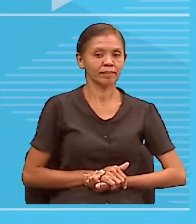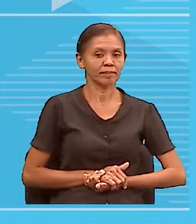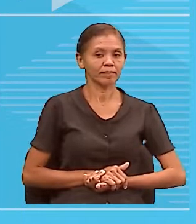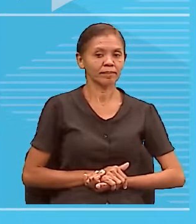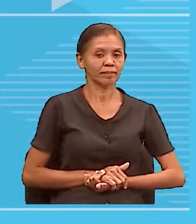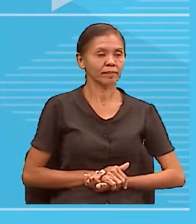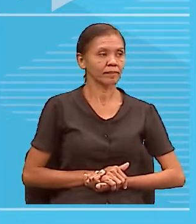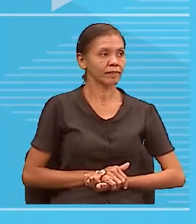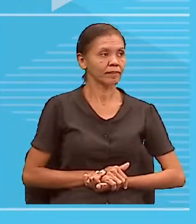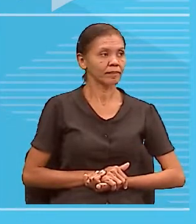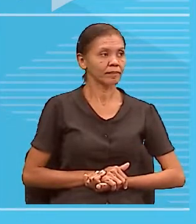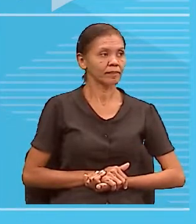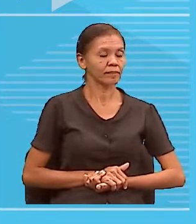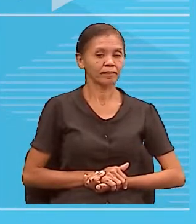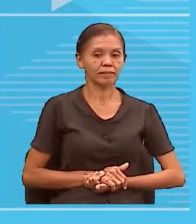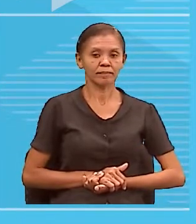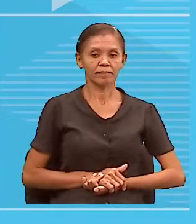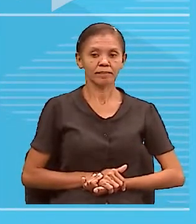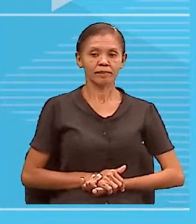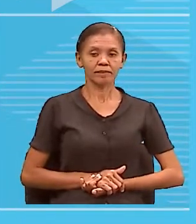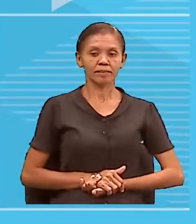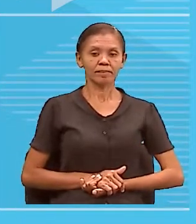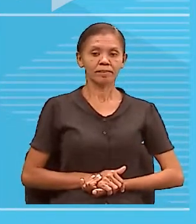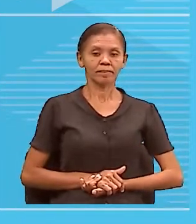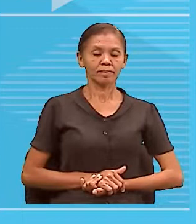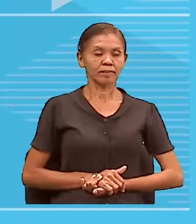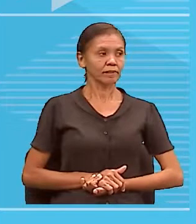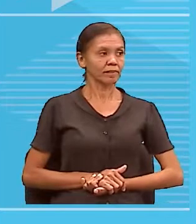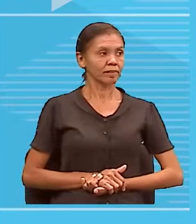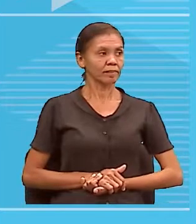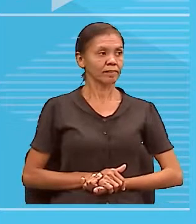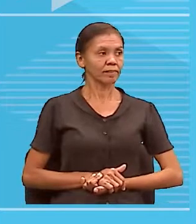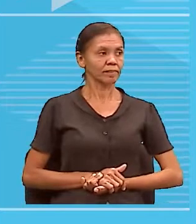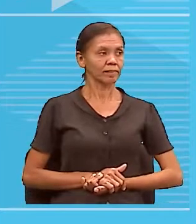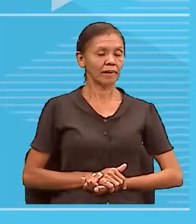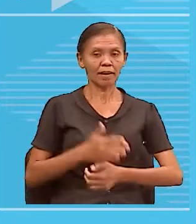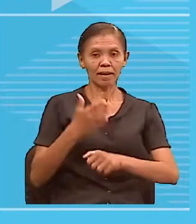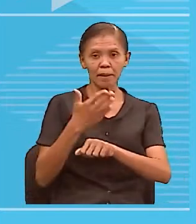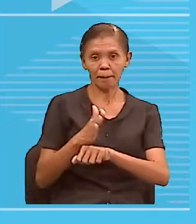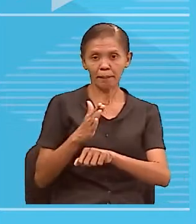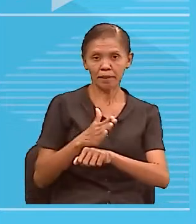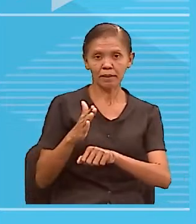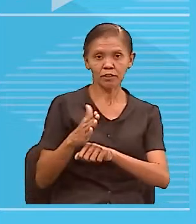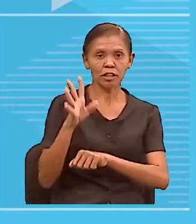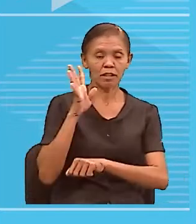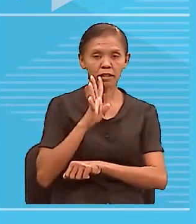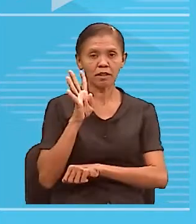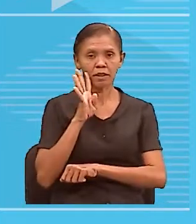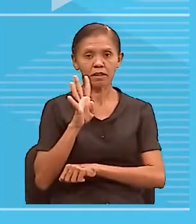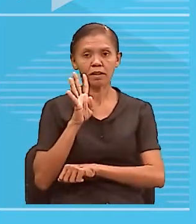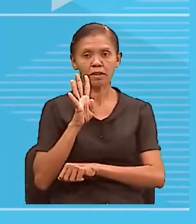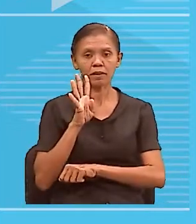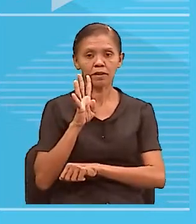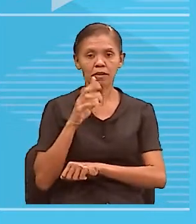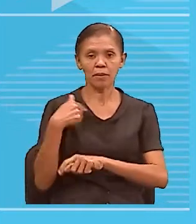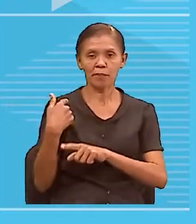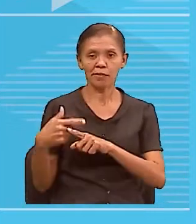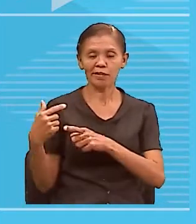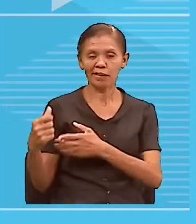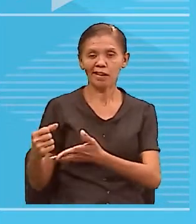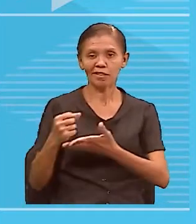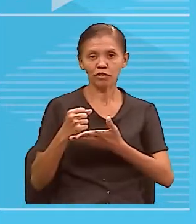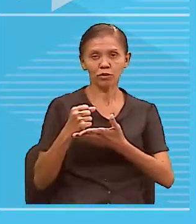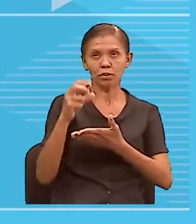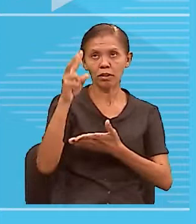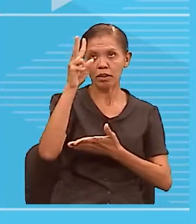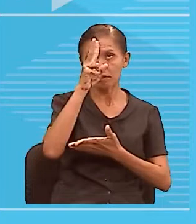lembrar eu a esse momento do exercício é legal porque serve para a gente lembrar algumas coisas